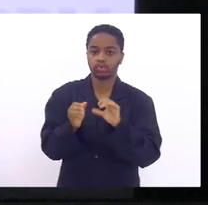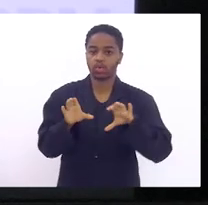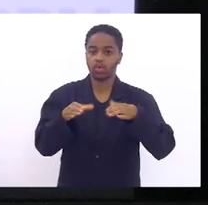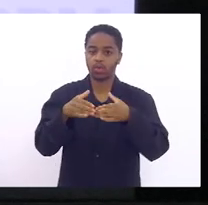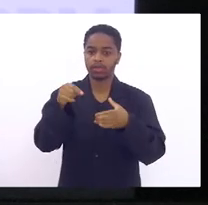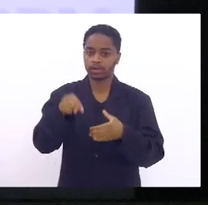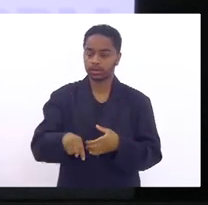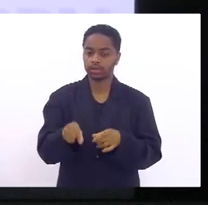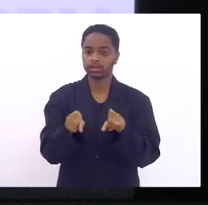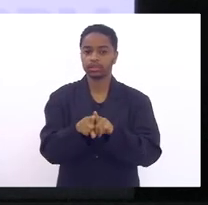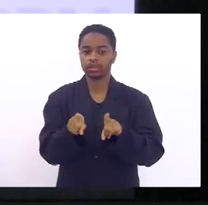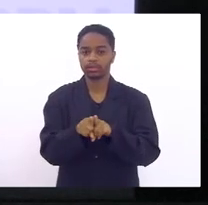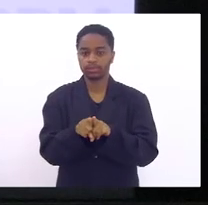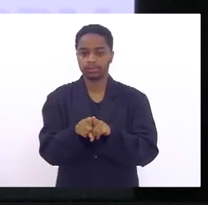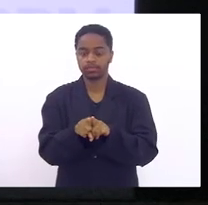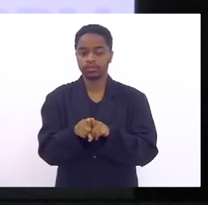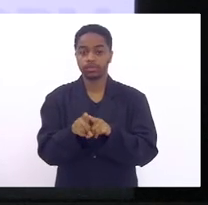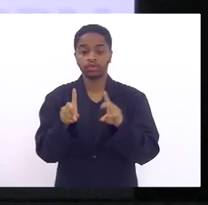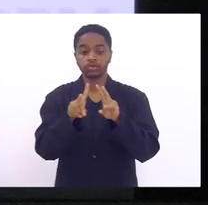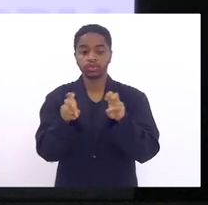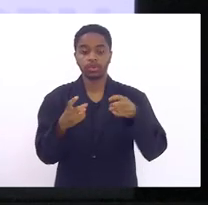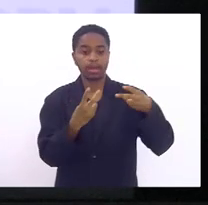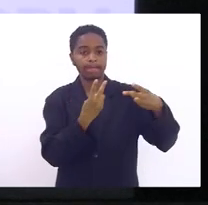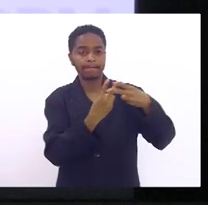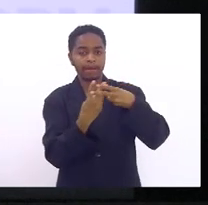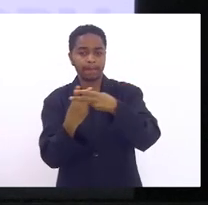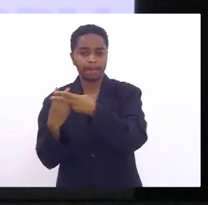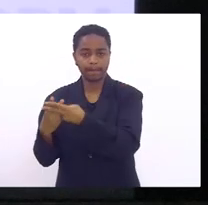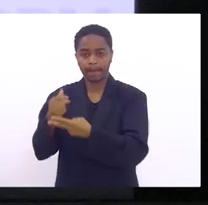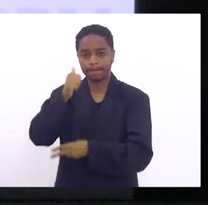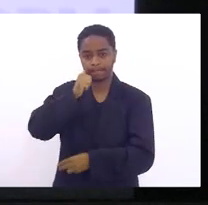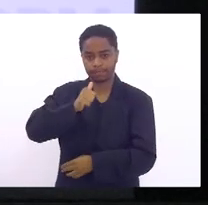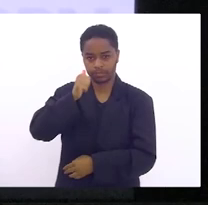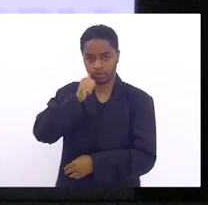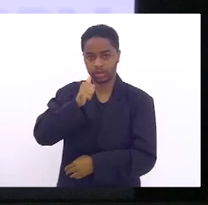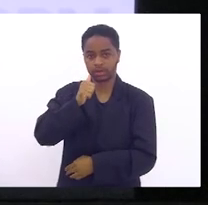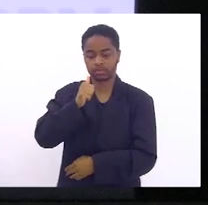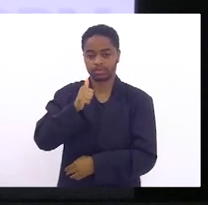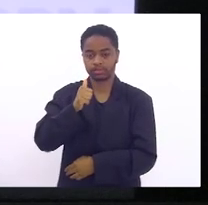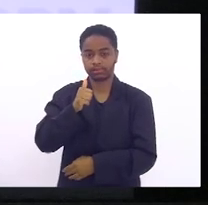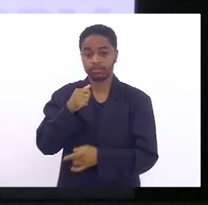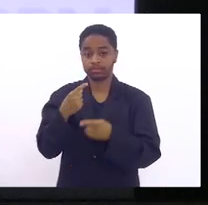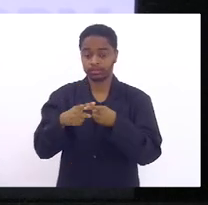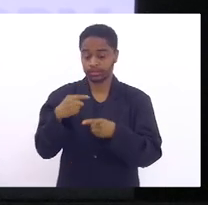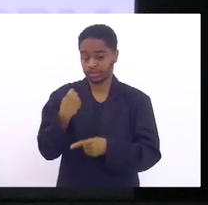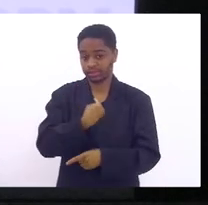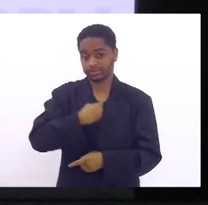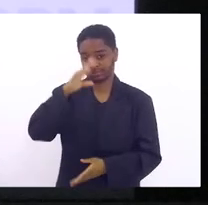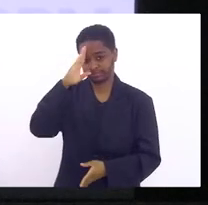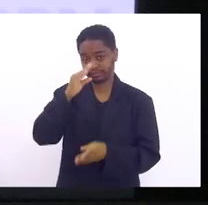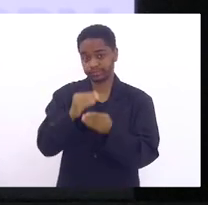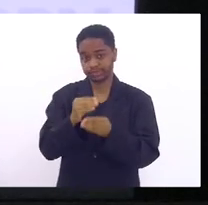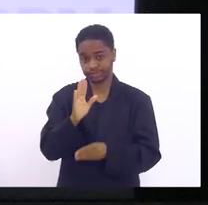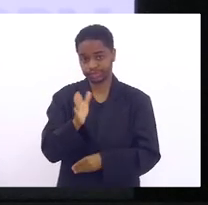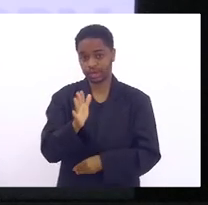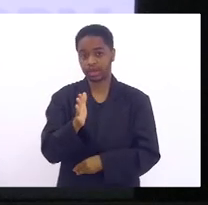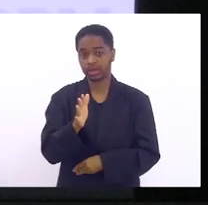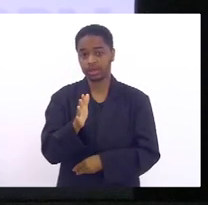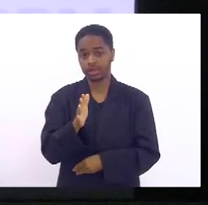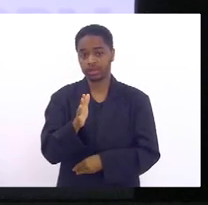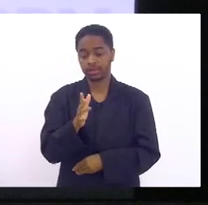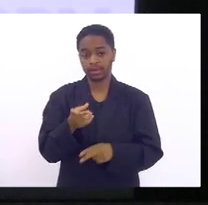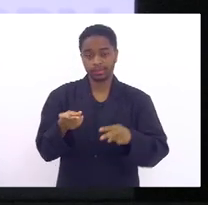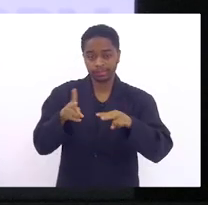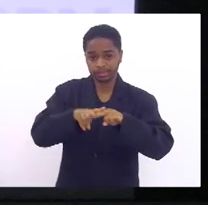além das condições de encarceramento de meninas e mulheres que a gente sabe eh que a de